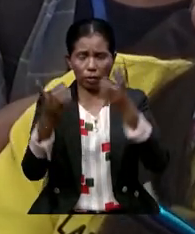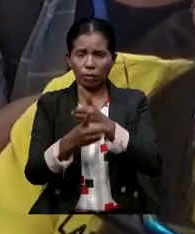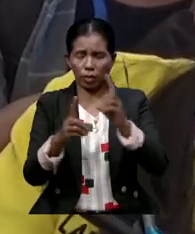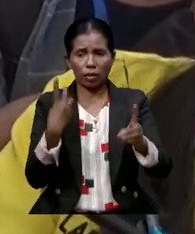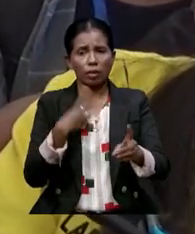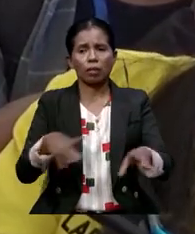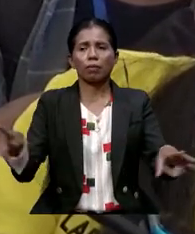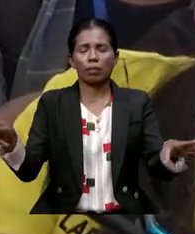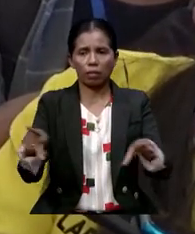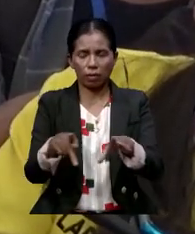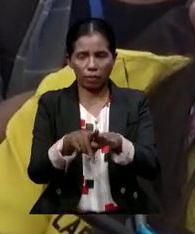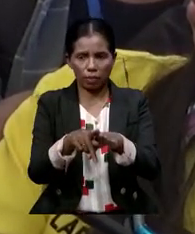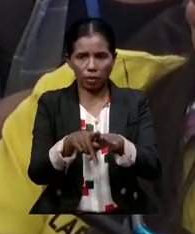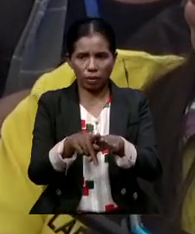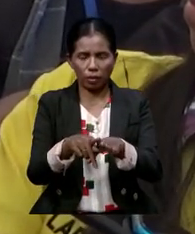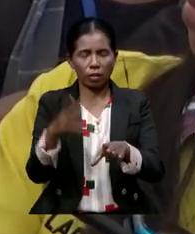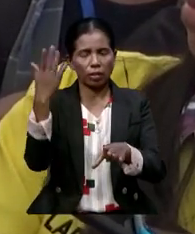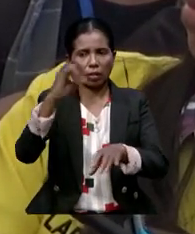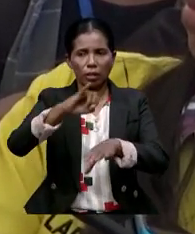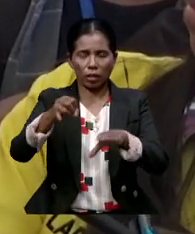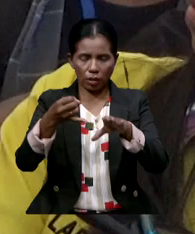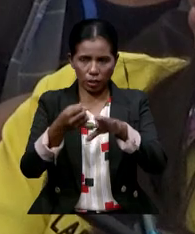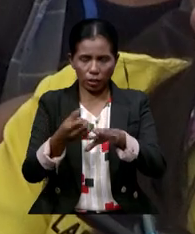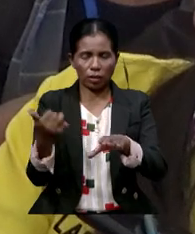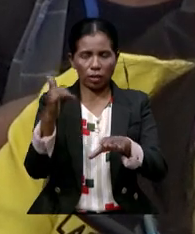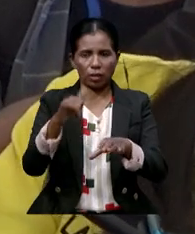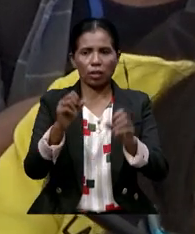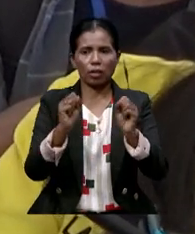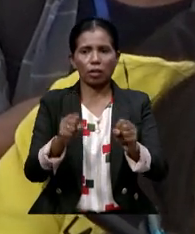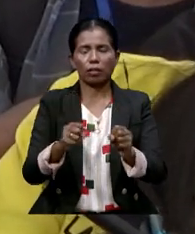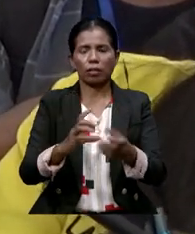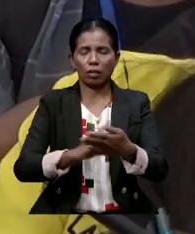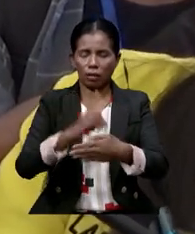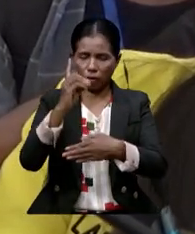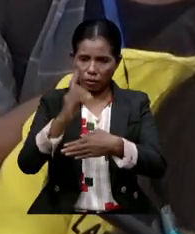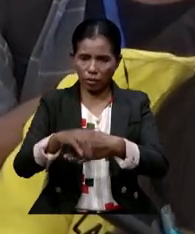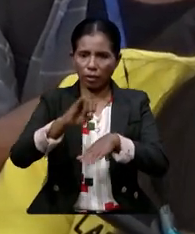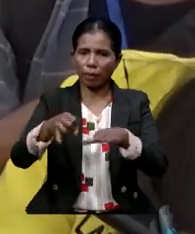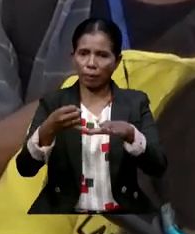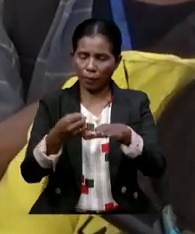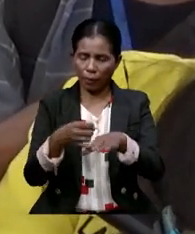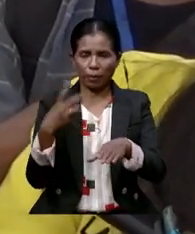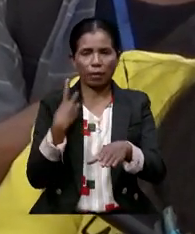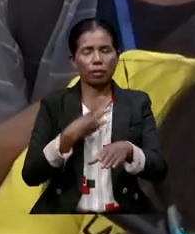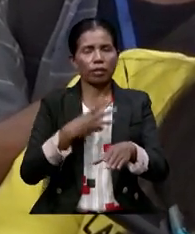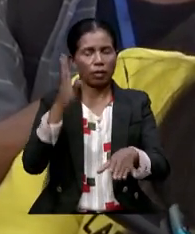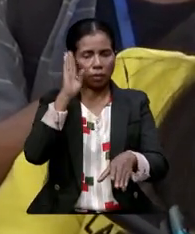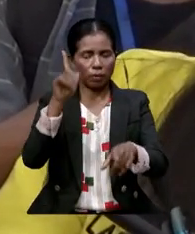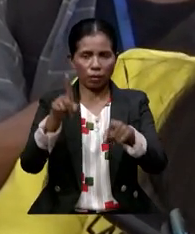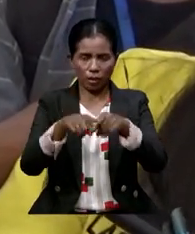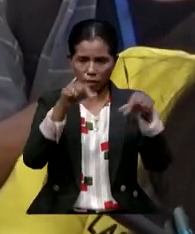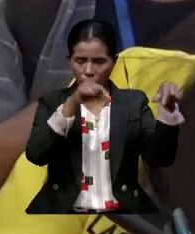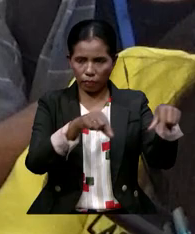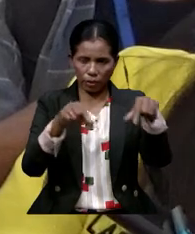rolar parte e a inclusão. Se deve rolar parte e a desenvolvimento inclusivo, mas que tem uma mão ali